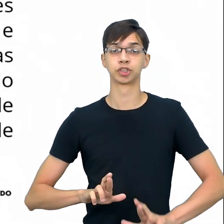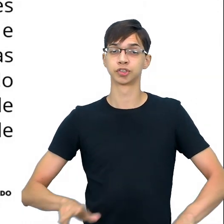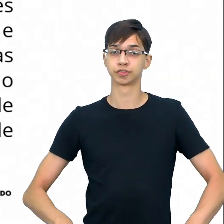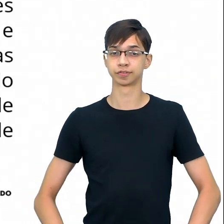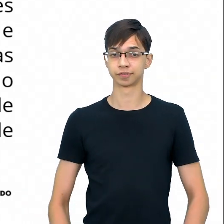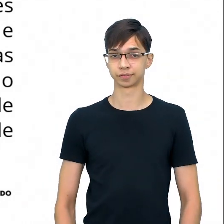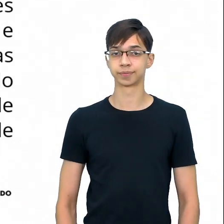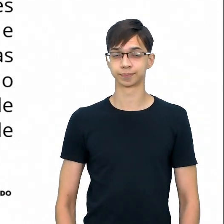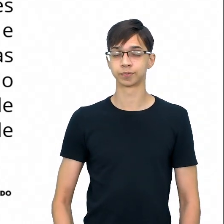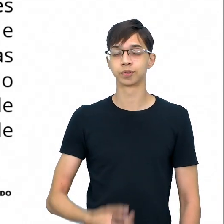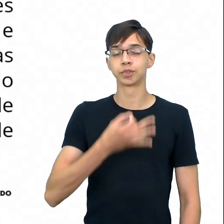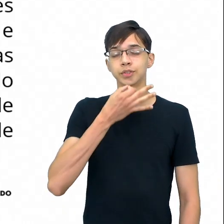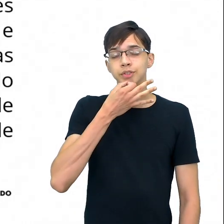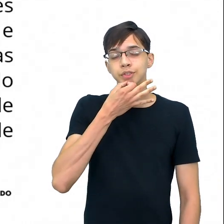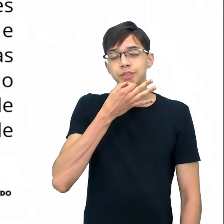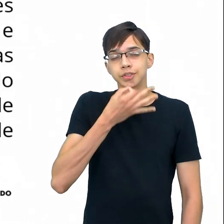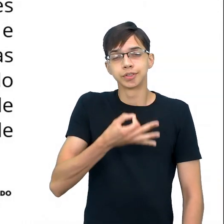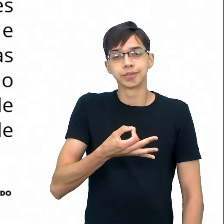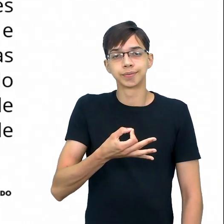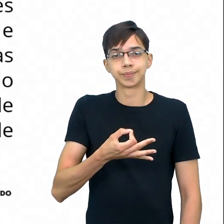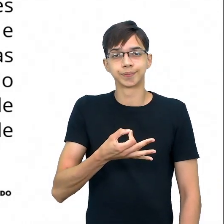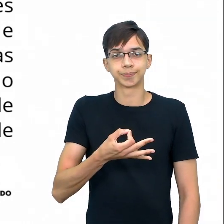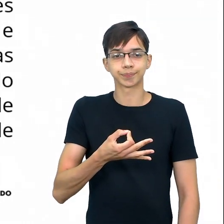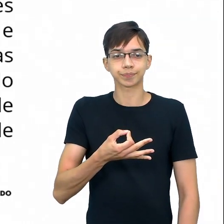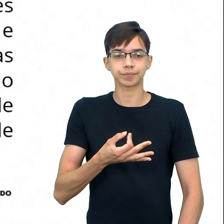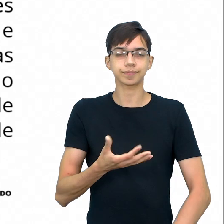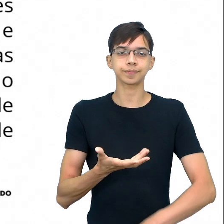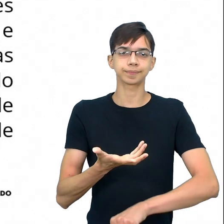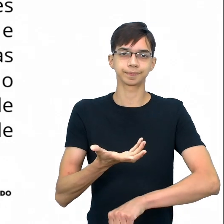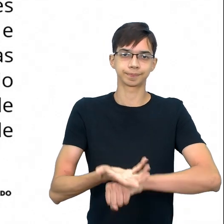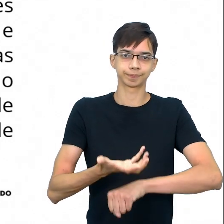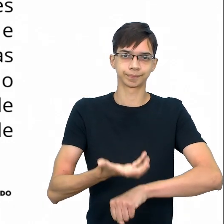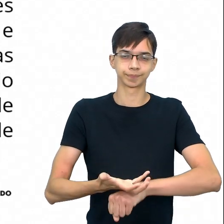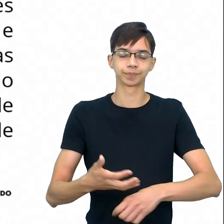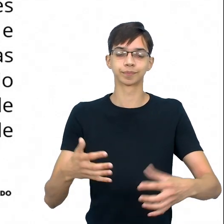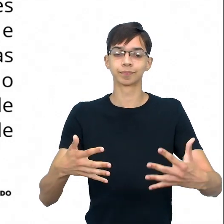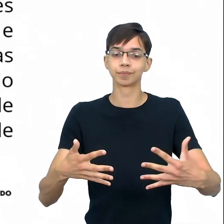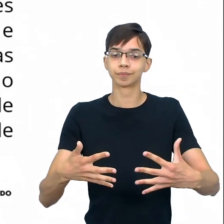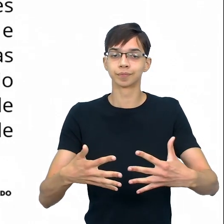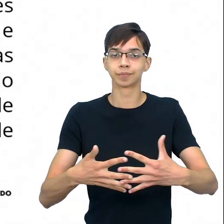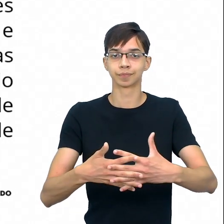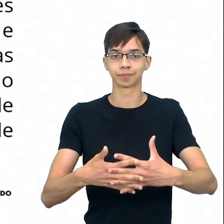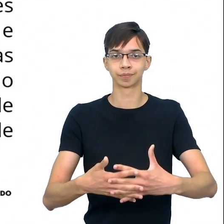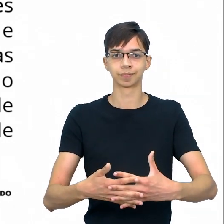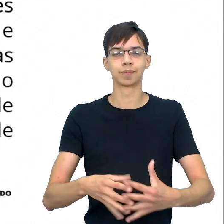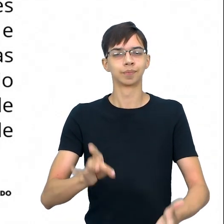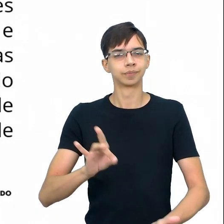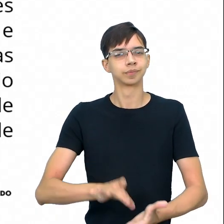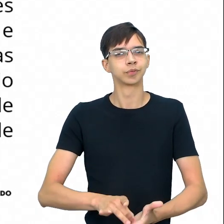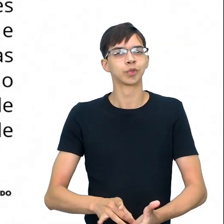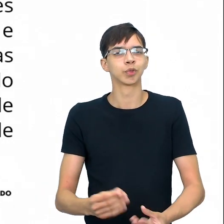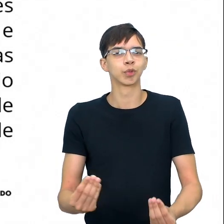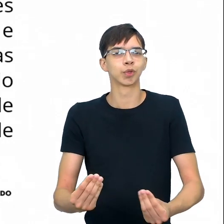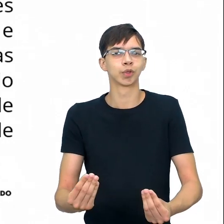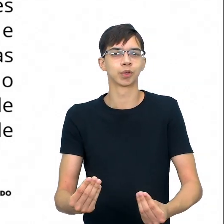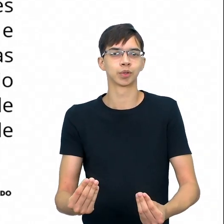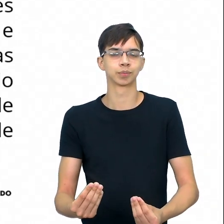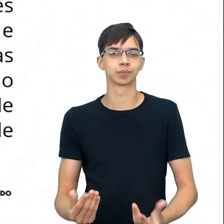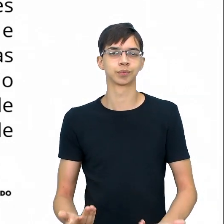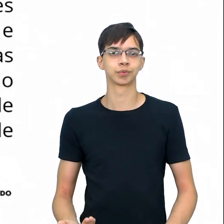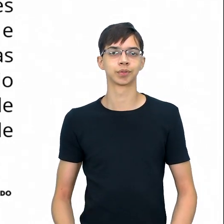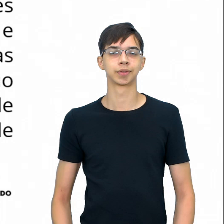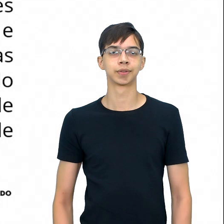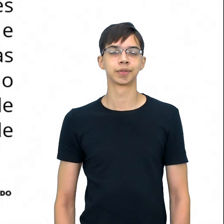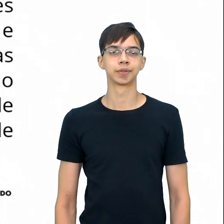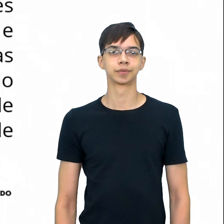parceria desse momento interdisciplinar se daria de uma maneira mais efetiva com uma habilidade que não está